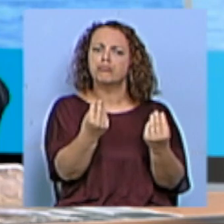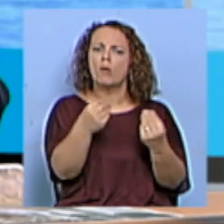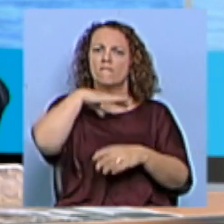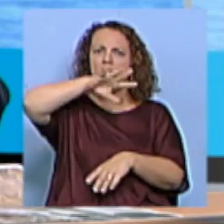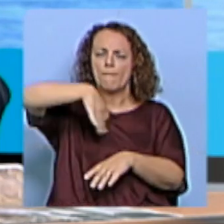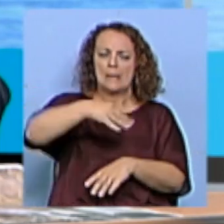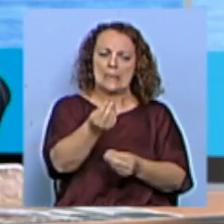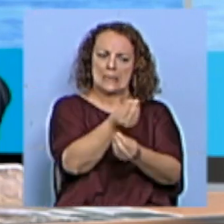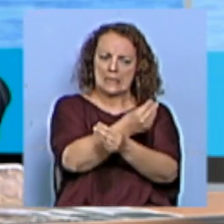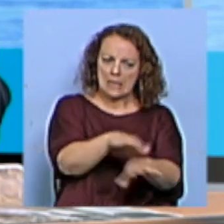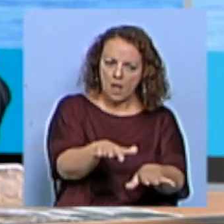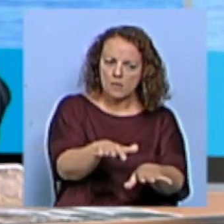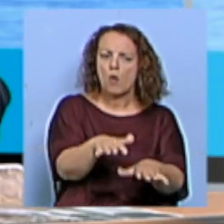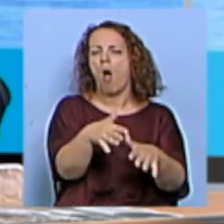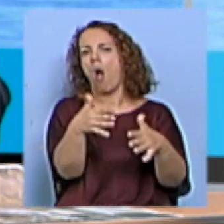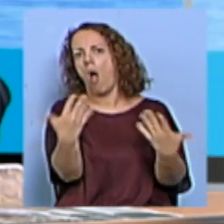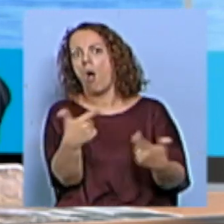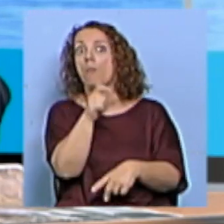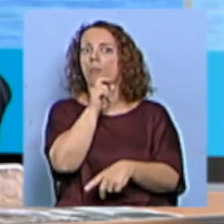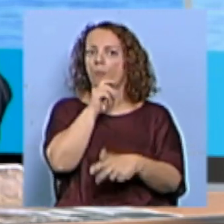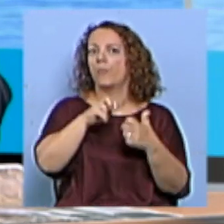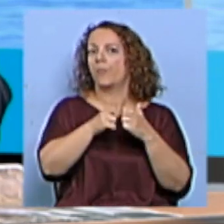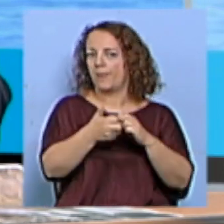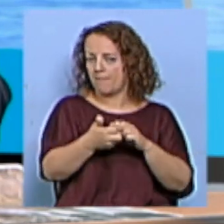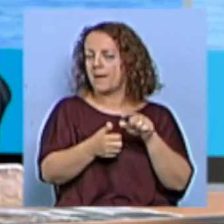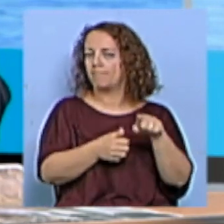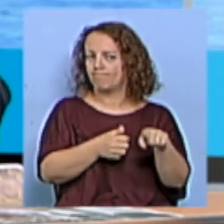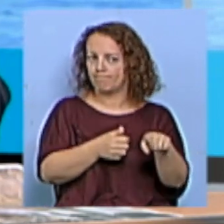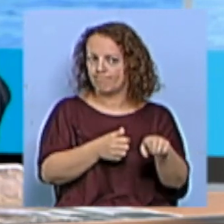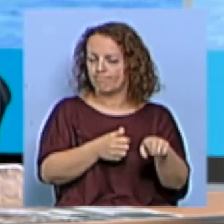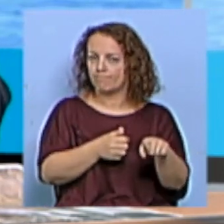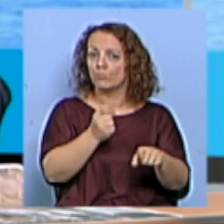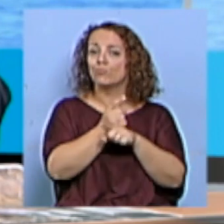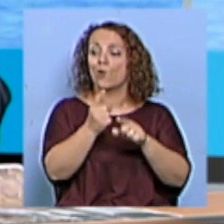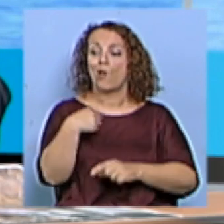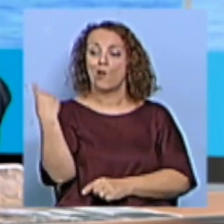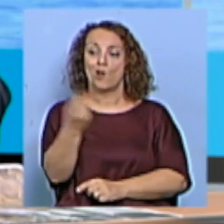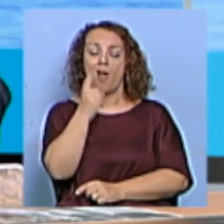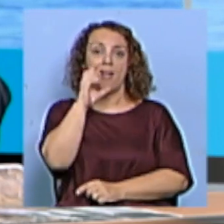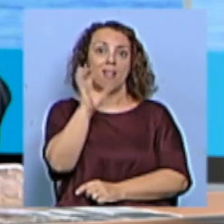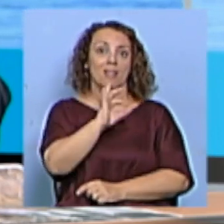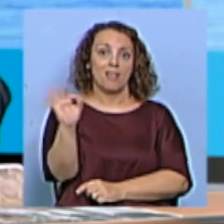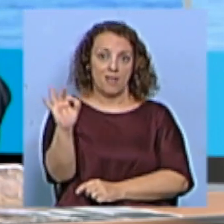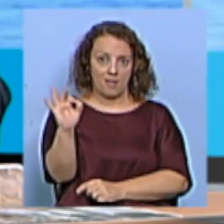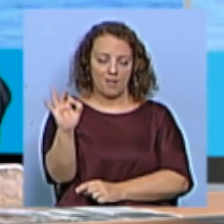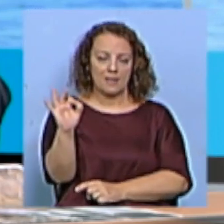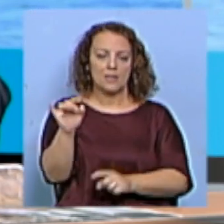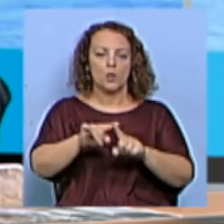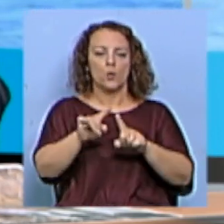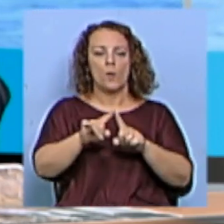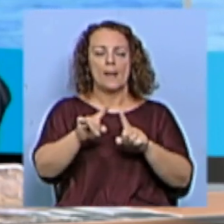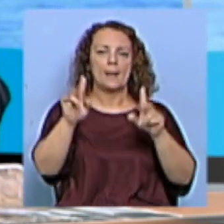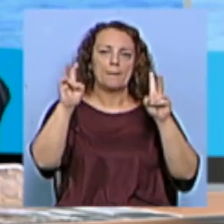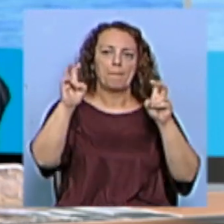famílias. Poderemos ter aqui um problema. Como nós estamos a tentar que haja um controle